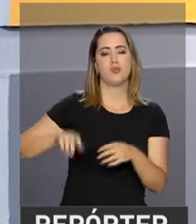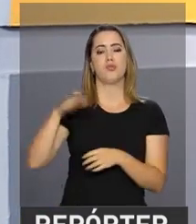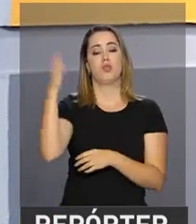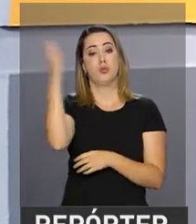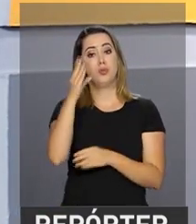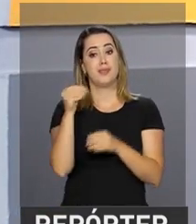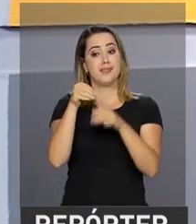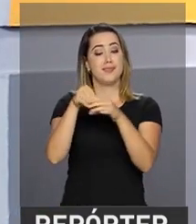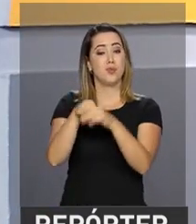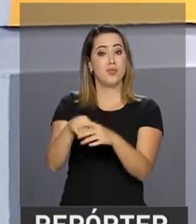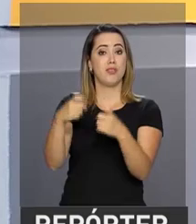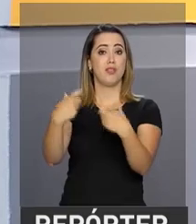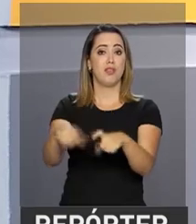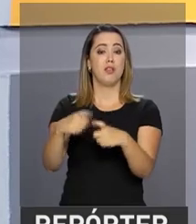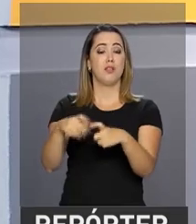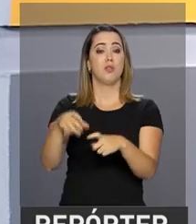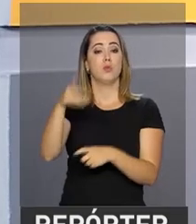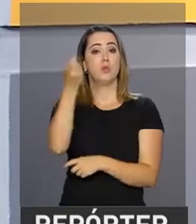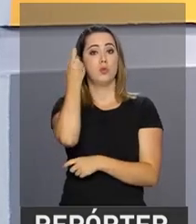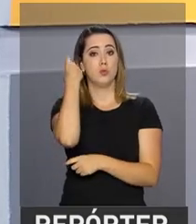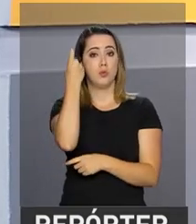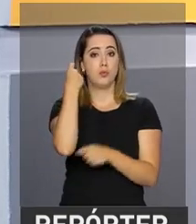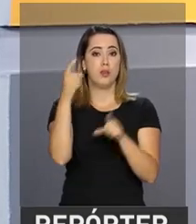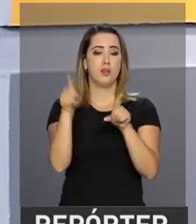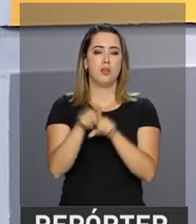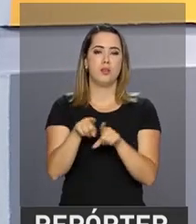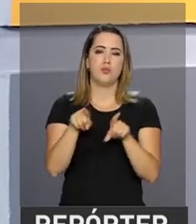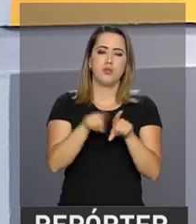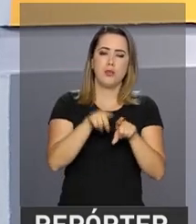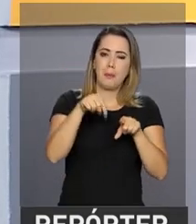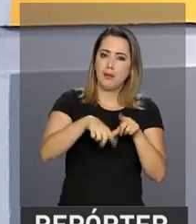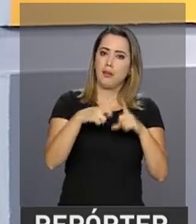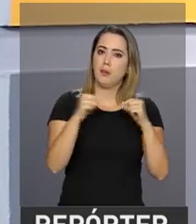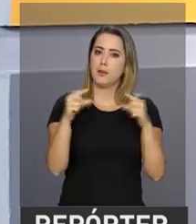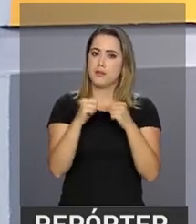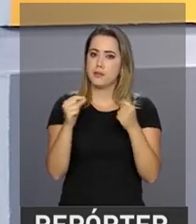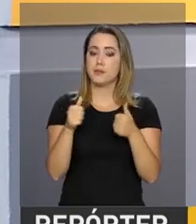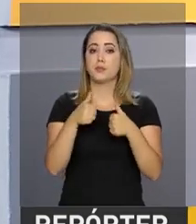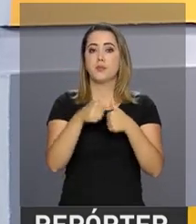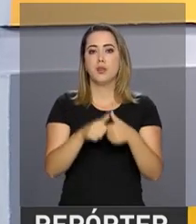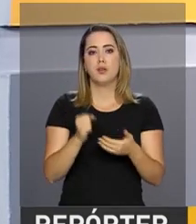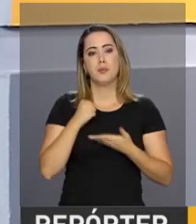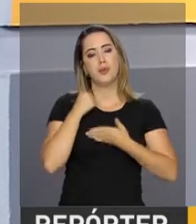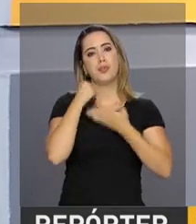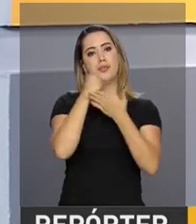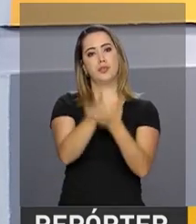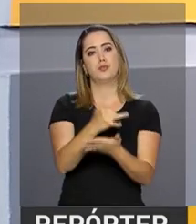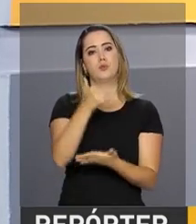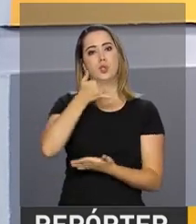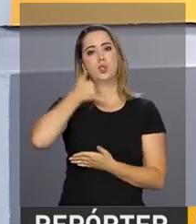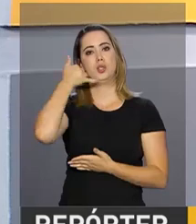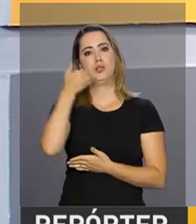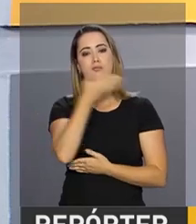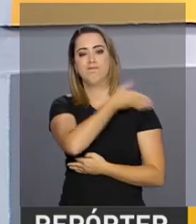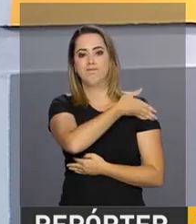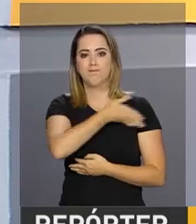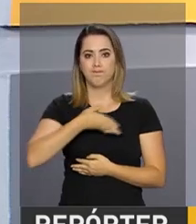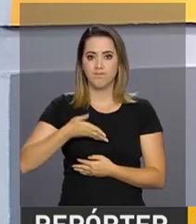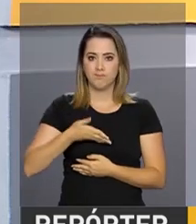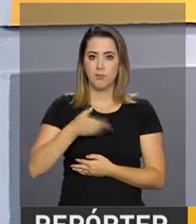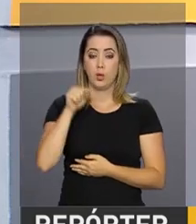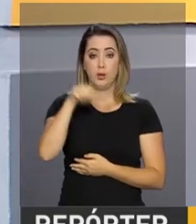México e da Divisão de Assistência Consular em Brasília. O Itamaraty também disponibilizou os telefones de plantão